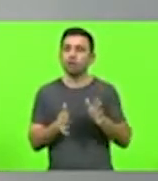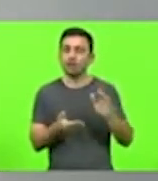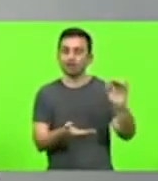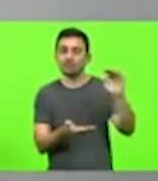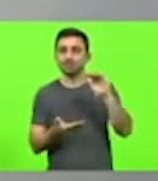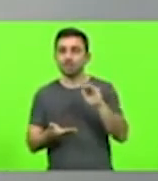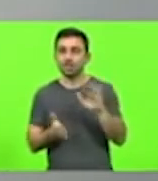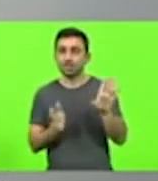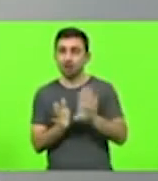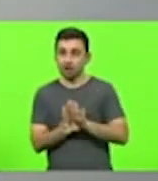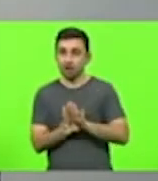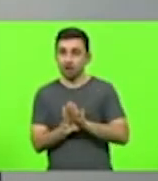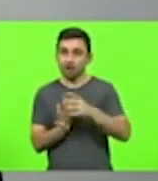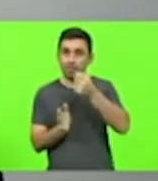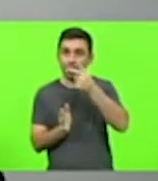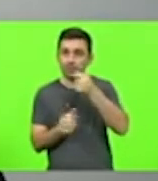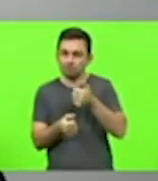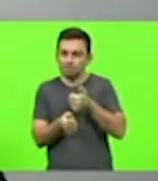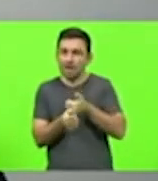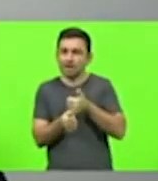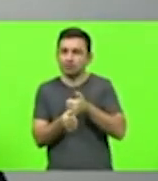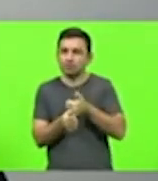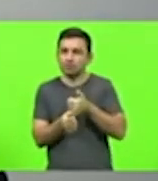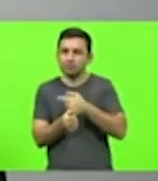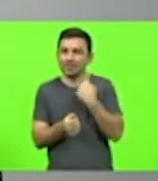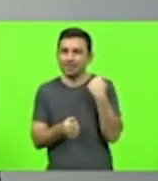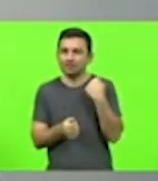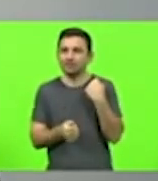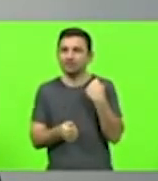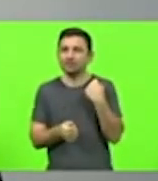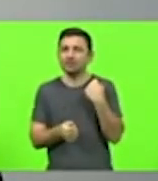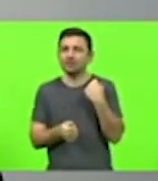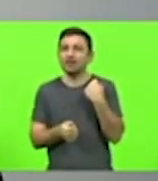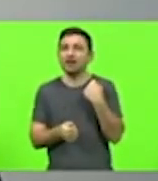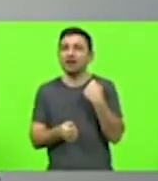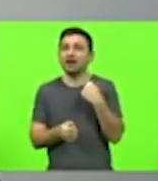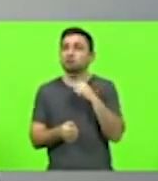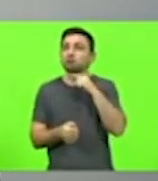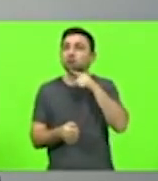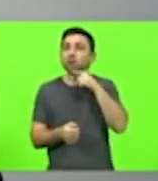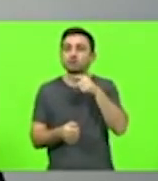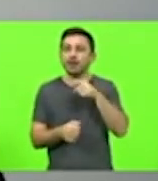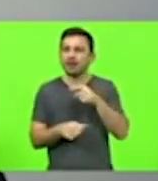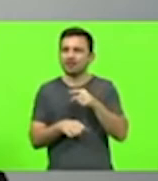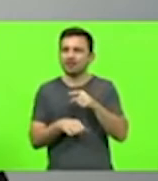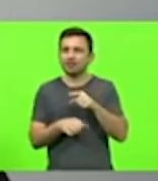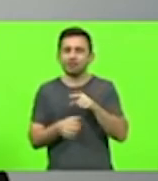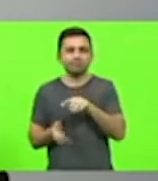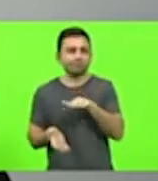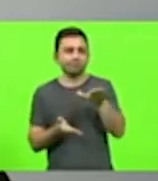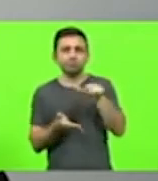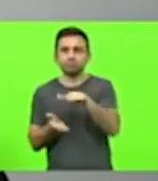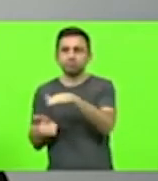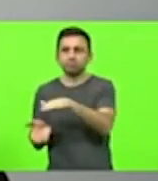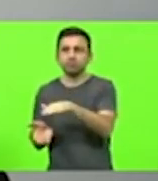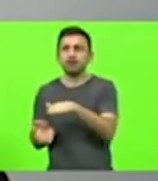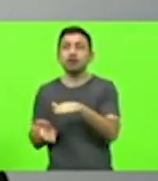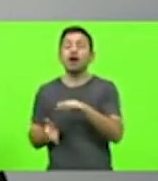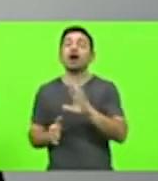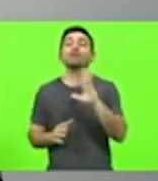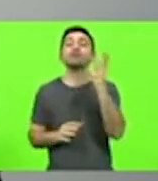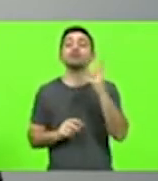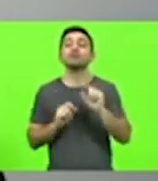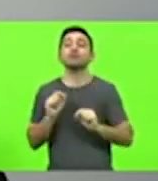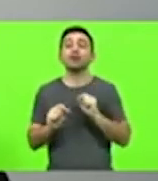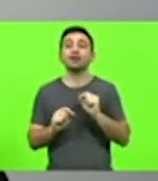o medicamento próximo do prazo de validade e aí não conseguem fazer a logística de entrega. E aí o que acontece?